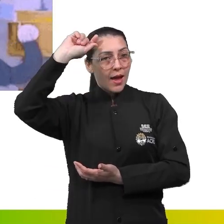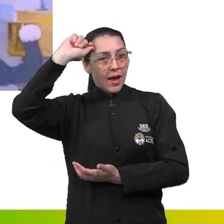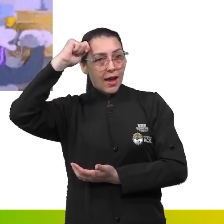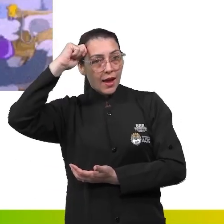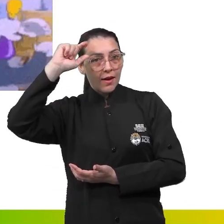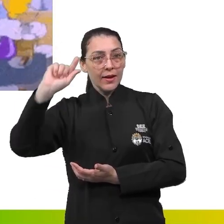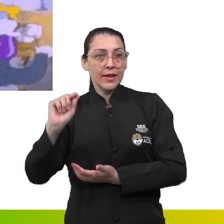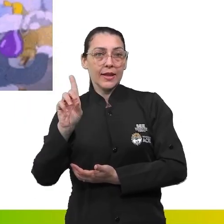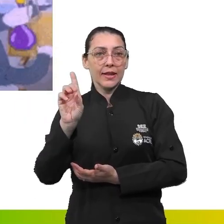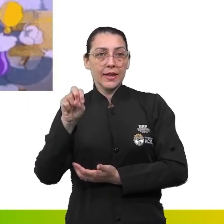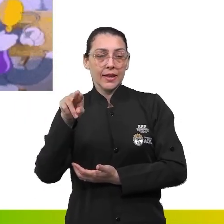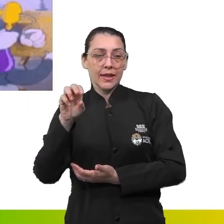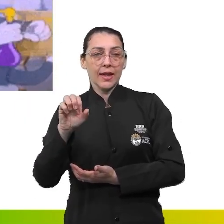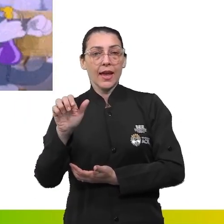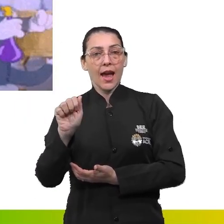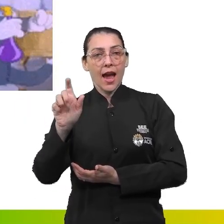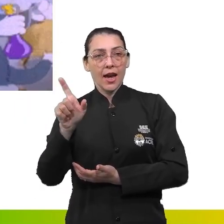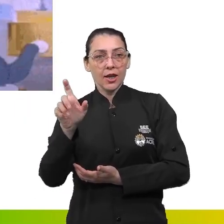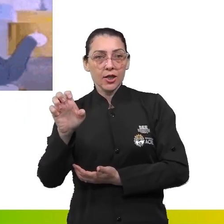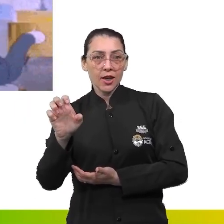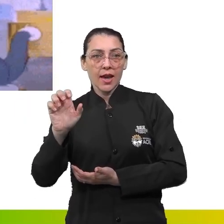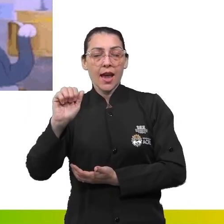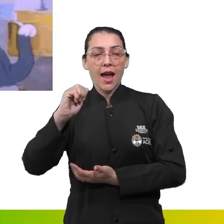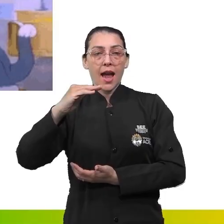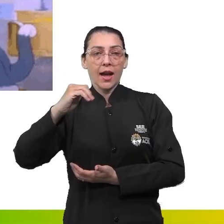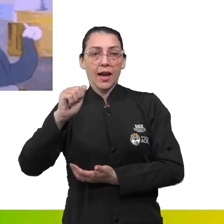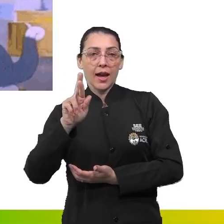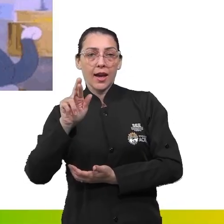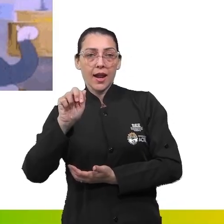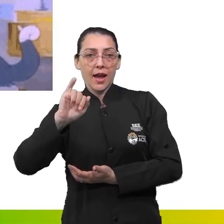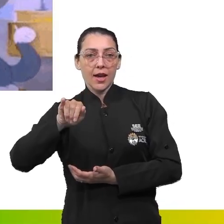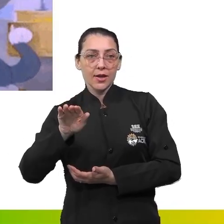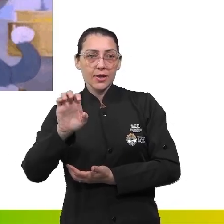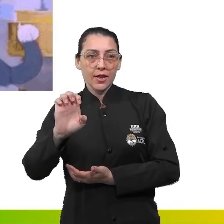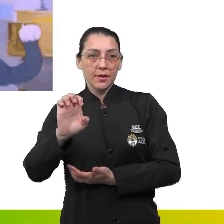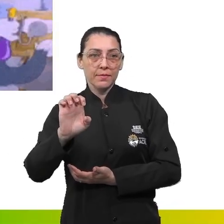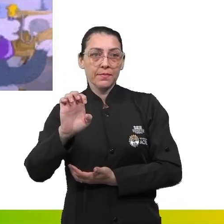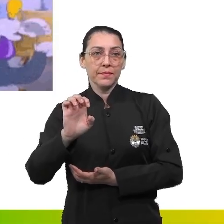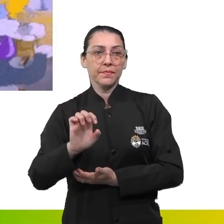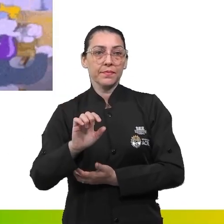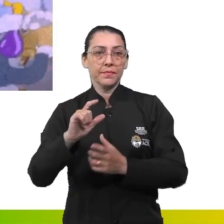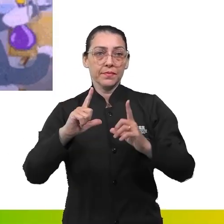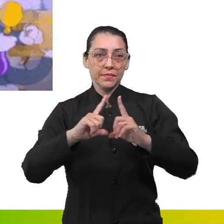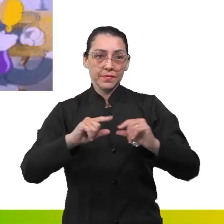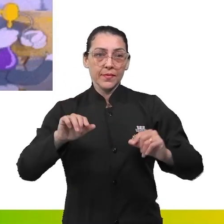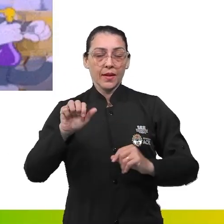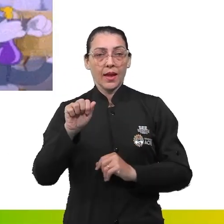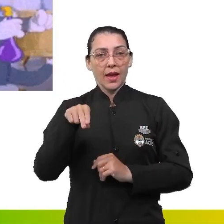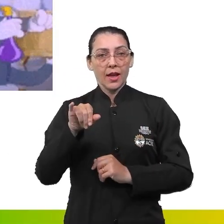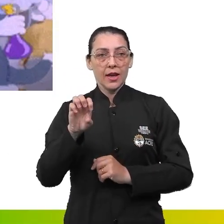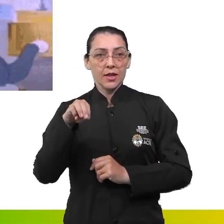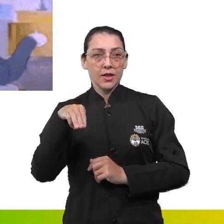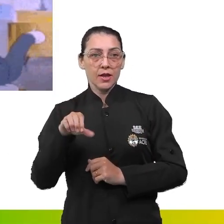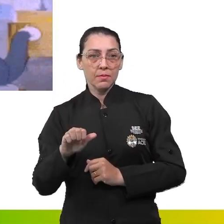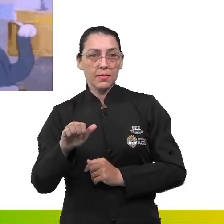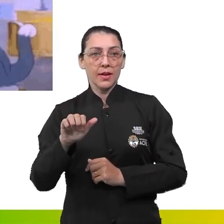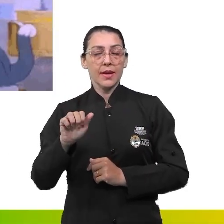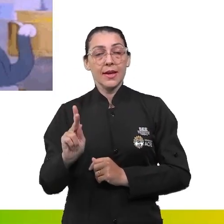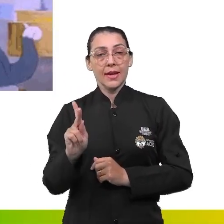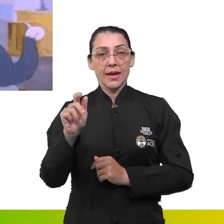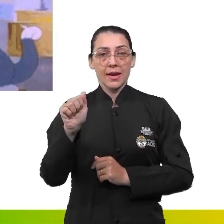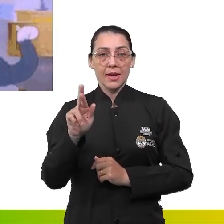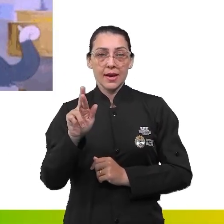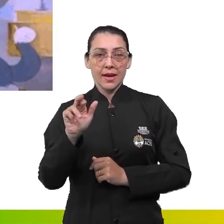Africano, nós temos o dendê, axé, acarajé. Em japonês, nós temos